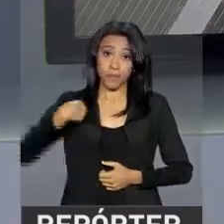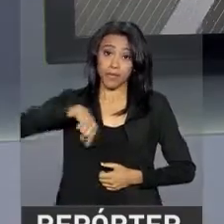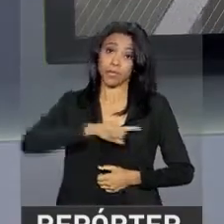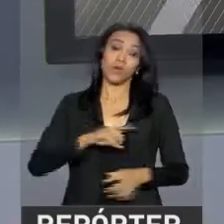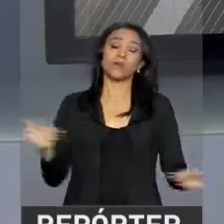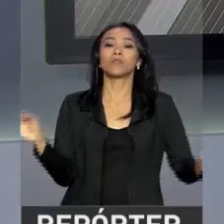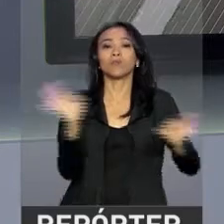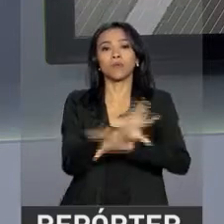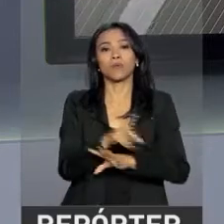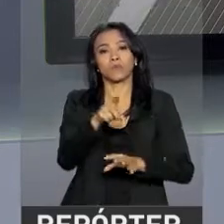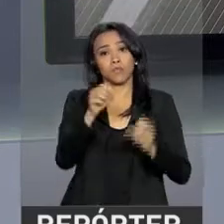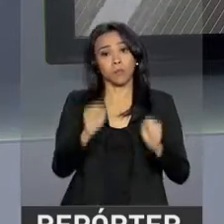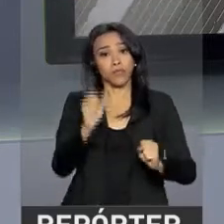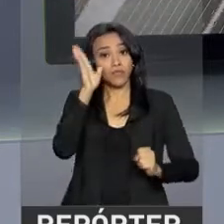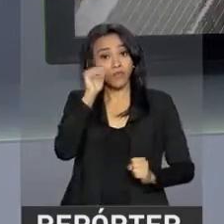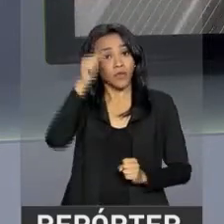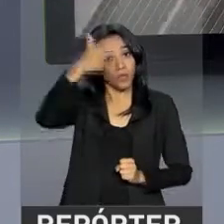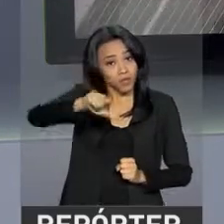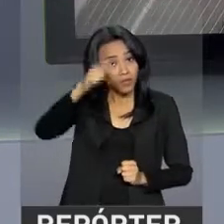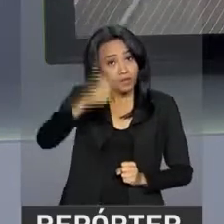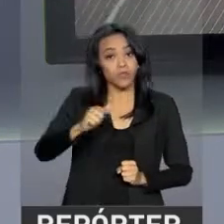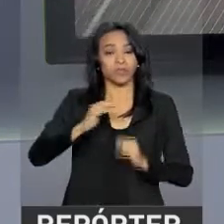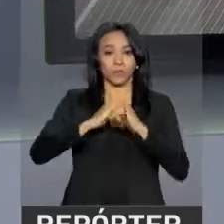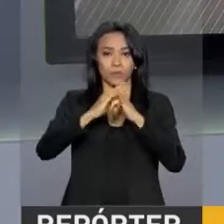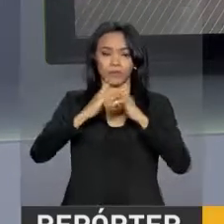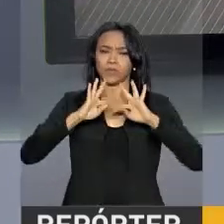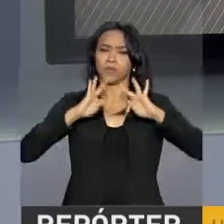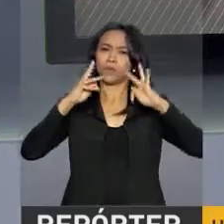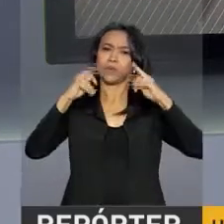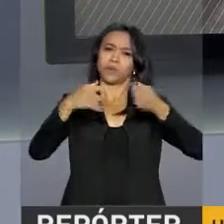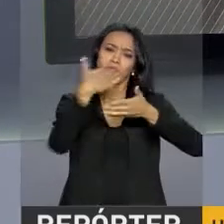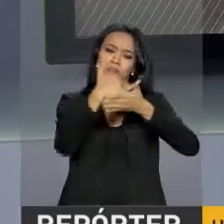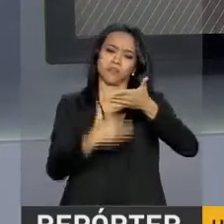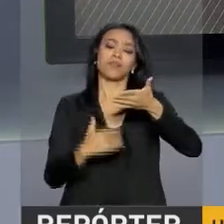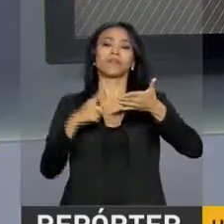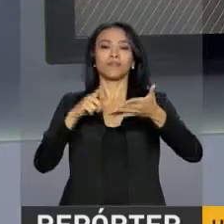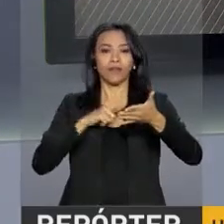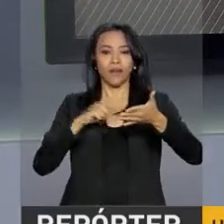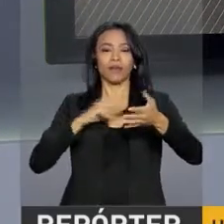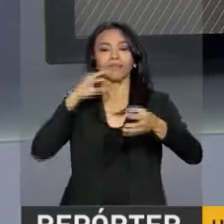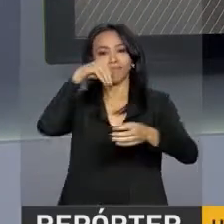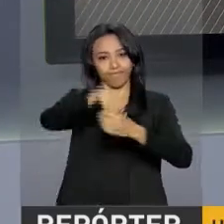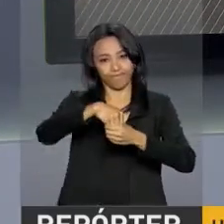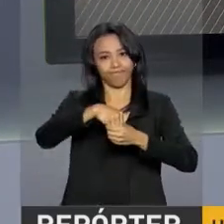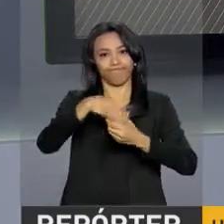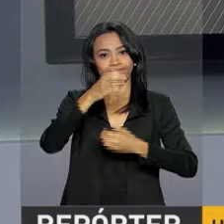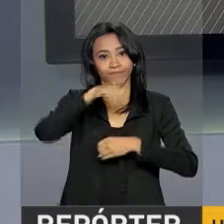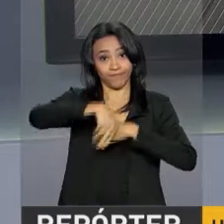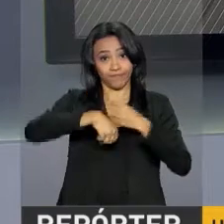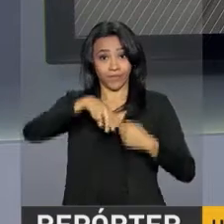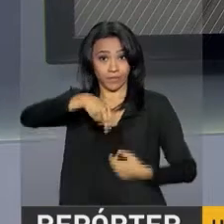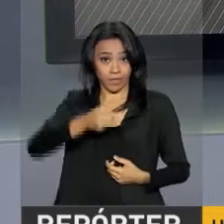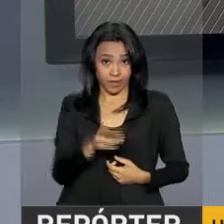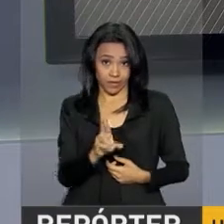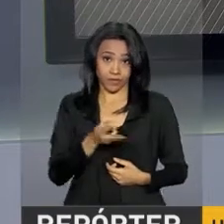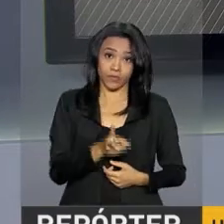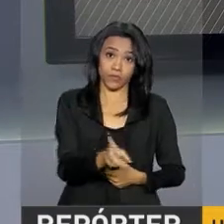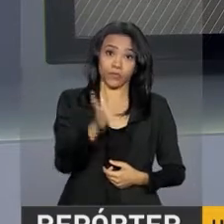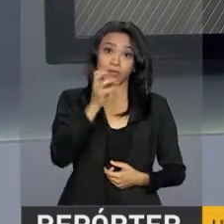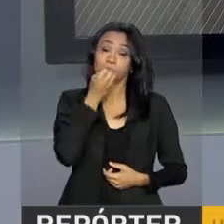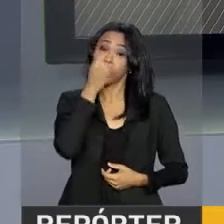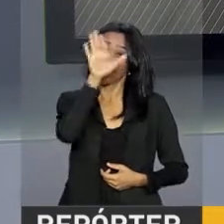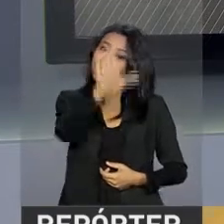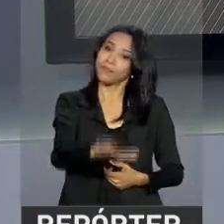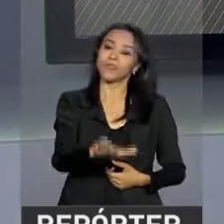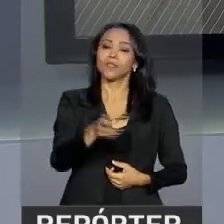ficamos por aqui você pode rever as reportagens no youtube e toda a nossa programação também está na página da nbr na internet uma